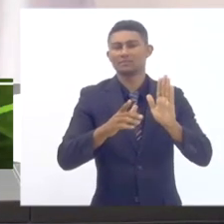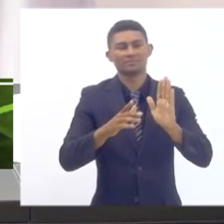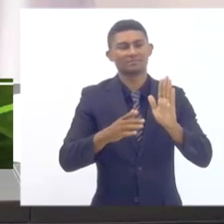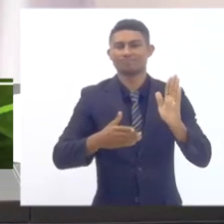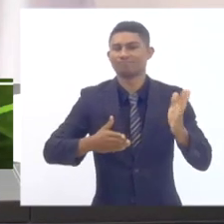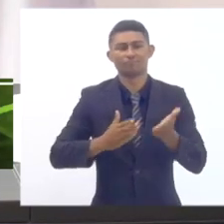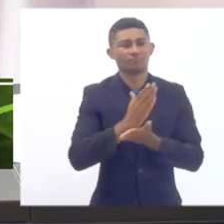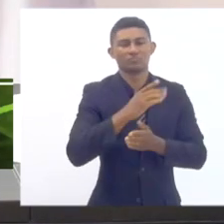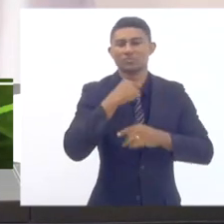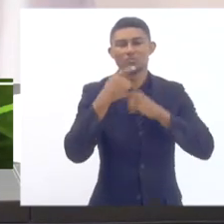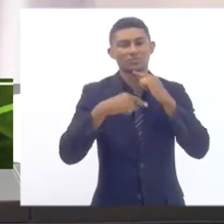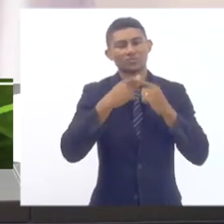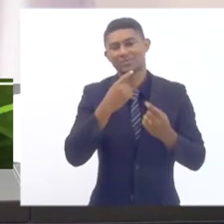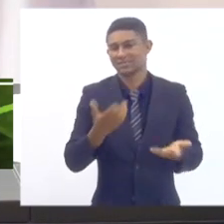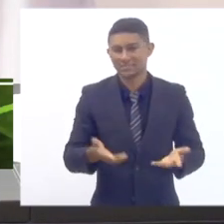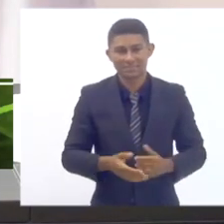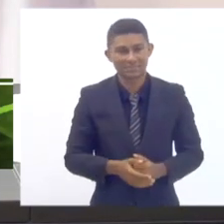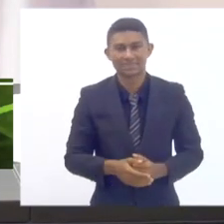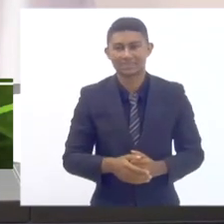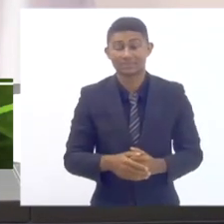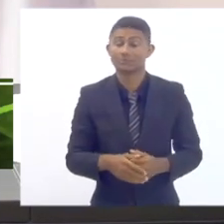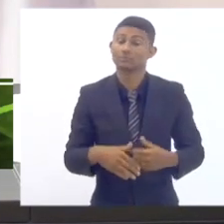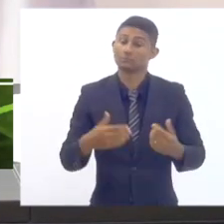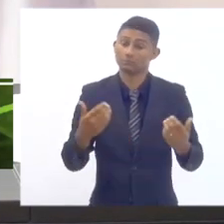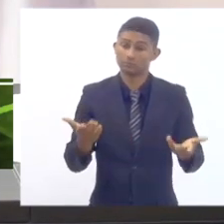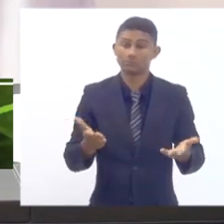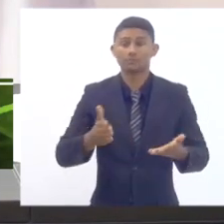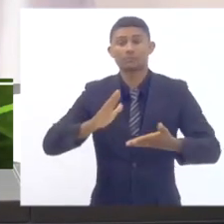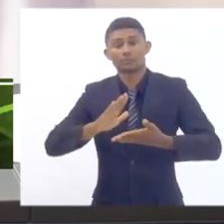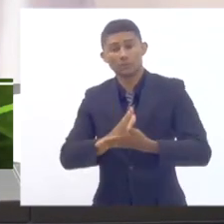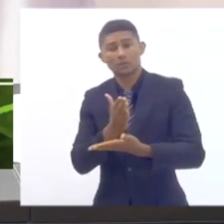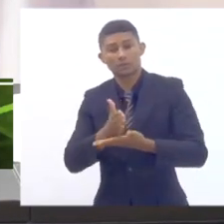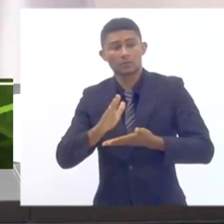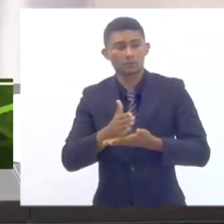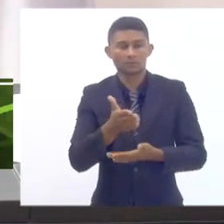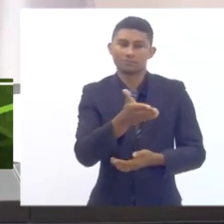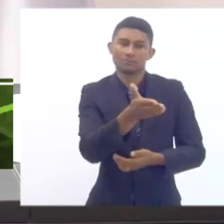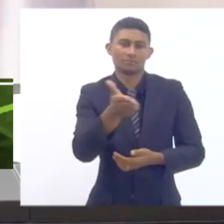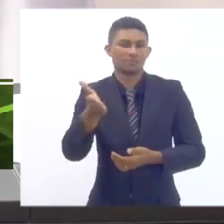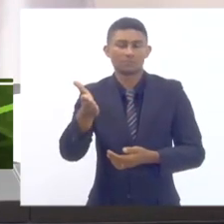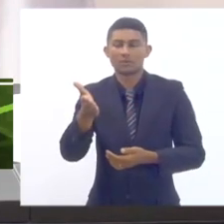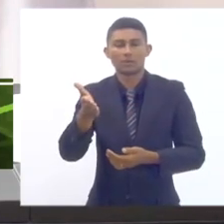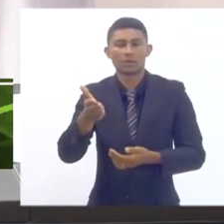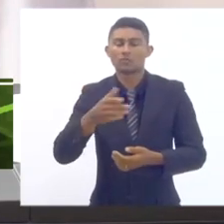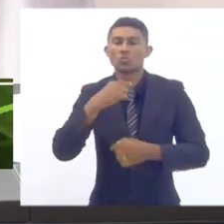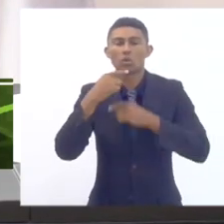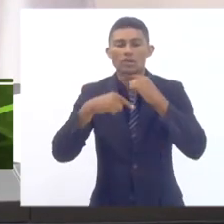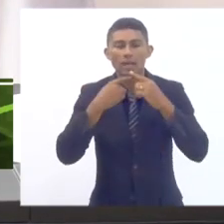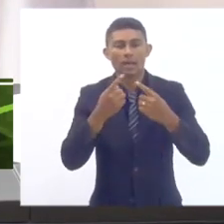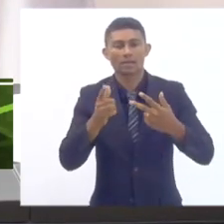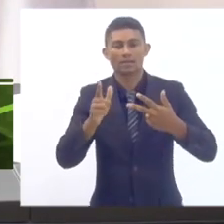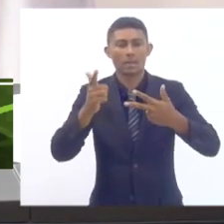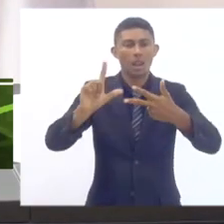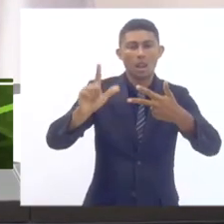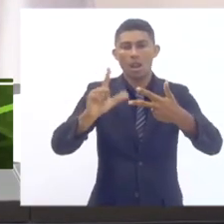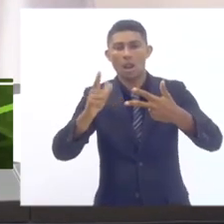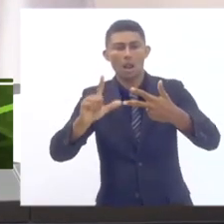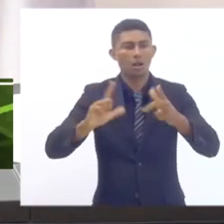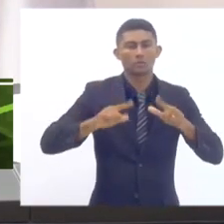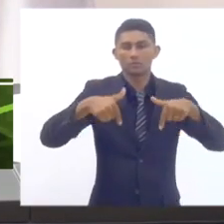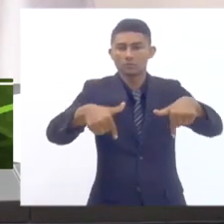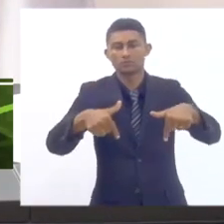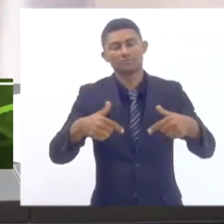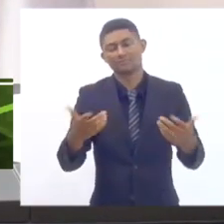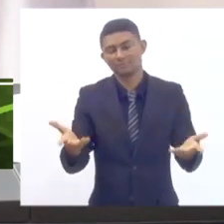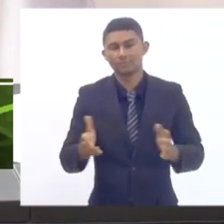colegas deixem de exercer, né, o seu munus público, né, que é legislar. Então, enfim, agradecer